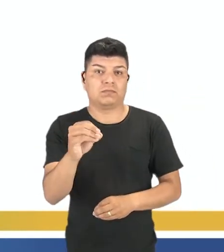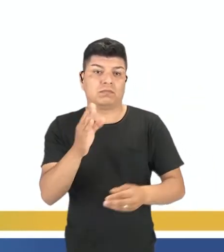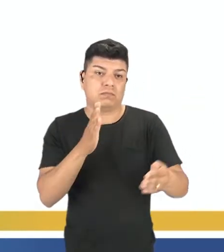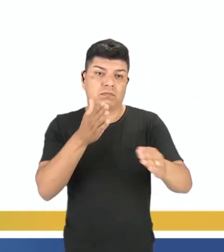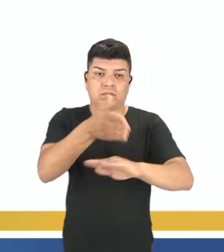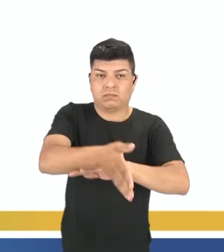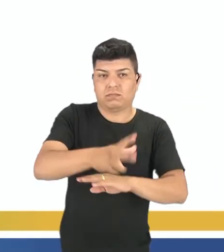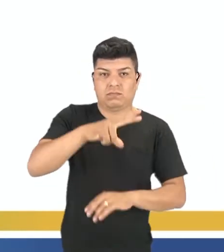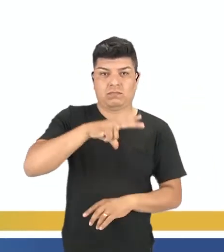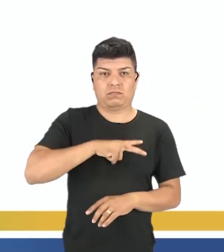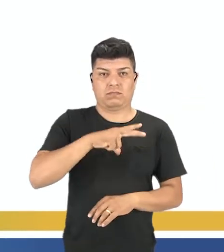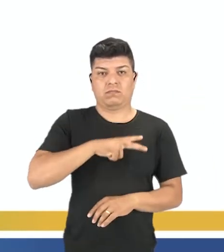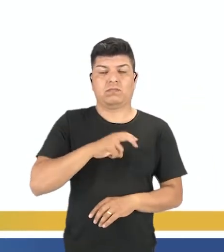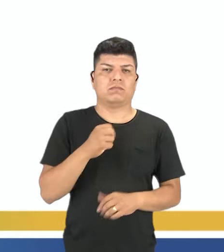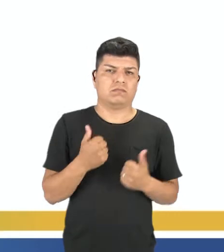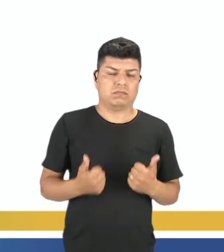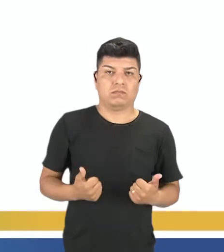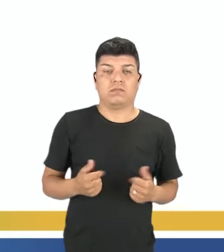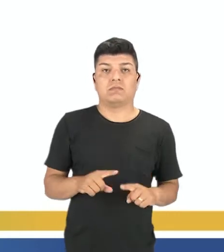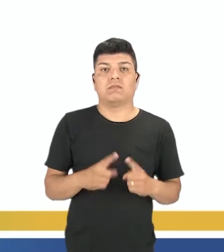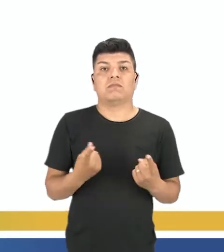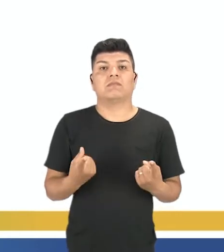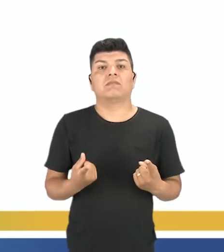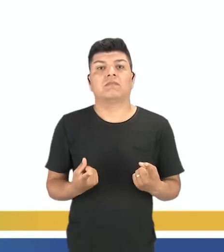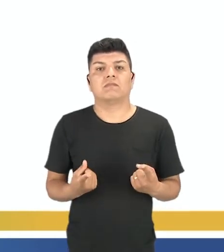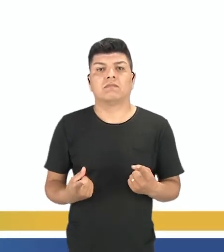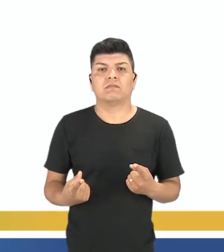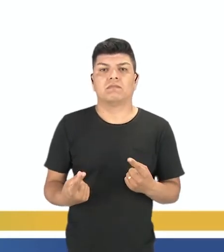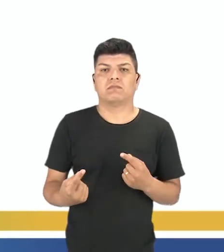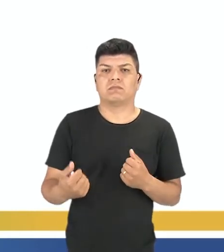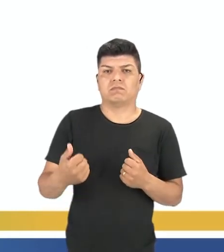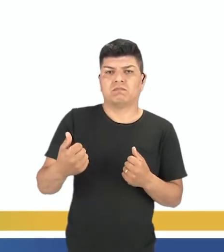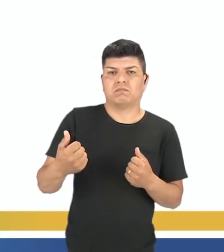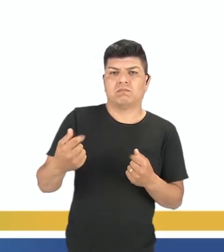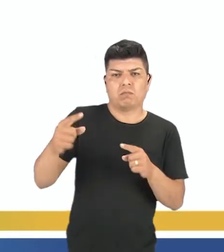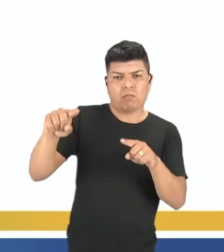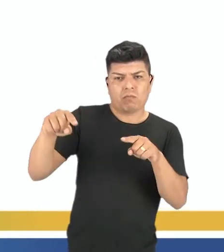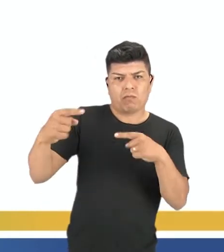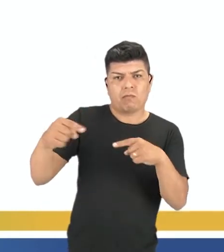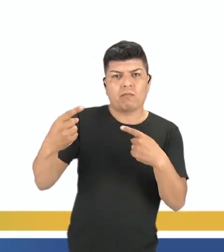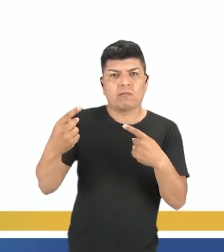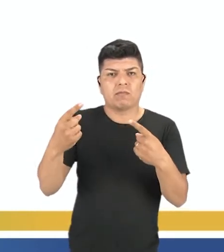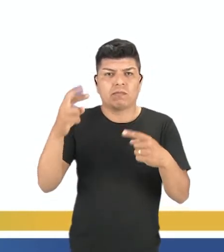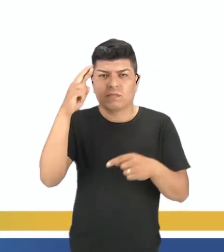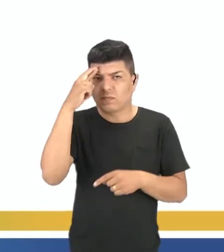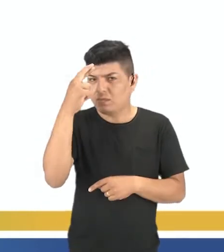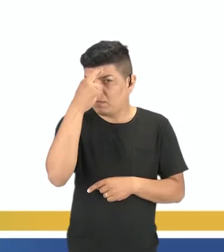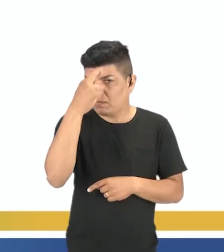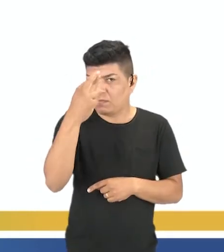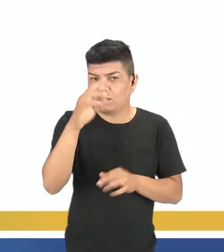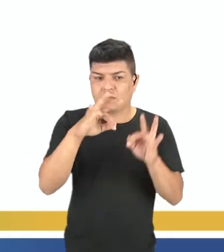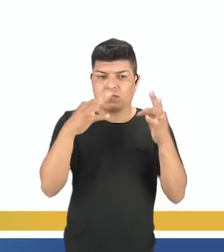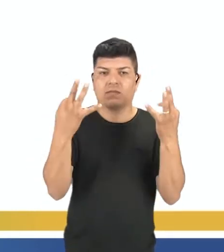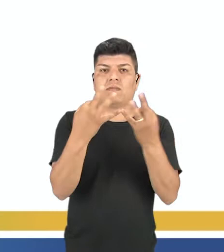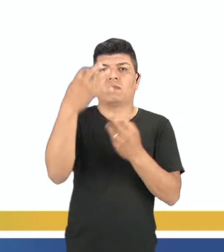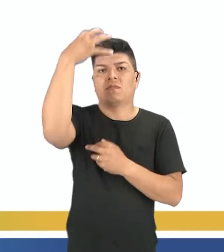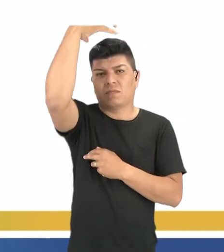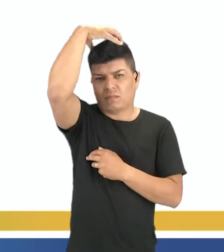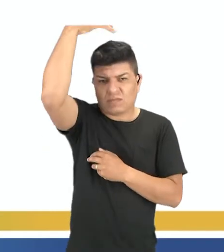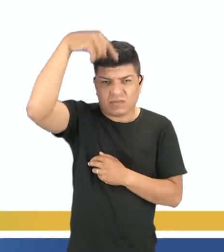lá Portugal. Beleza. E o que isso vai impactar em nossa história? A família real aqui?